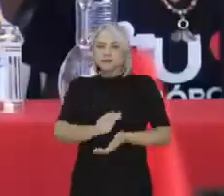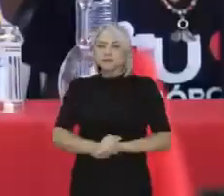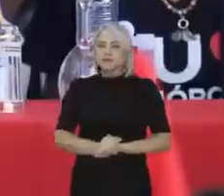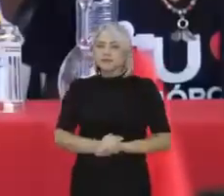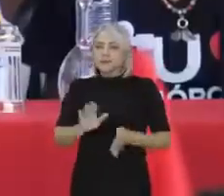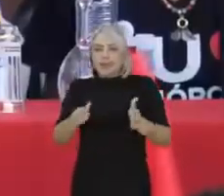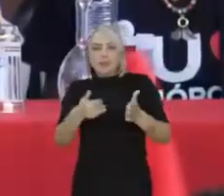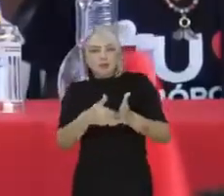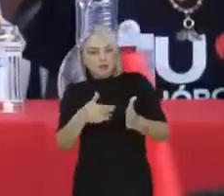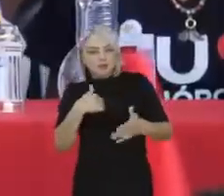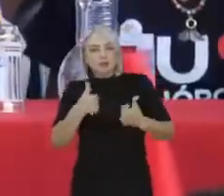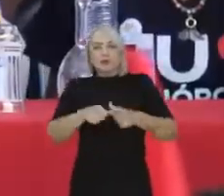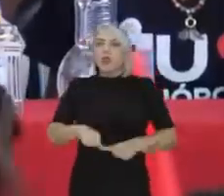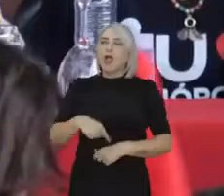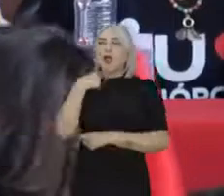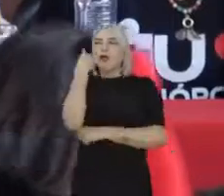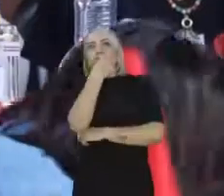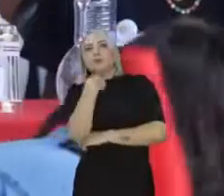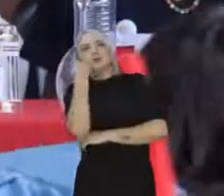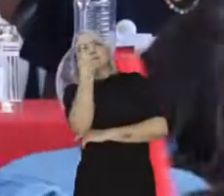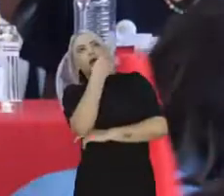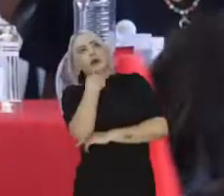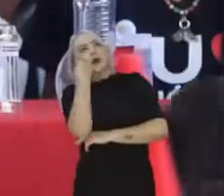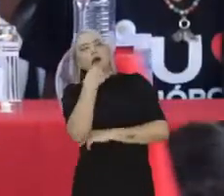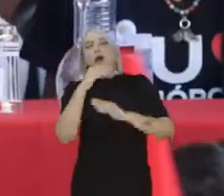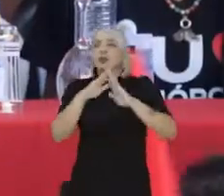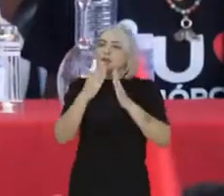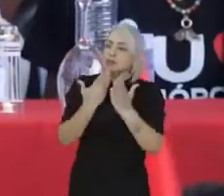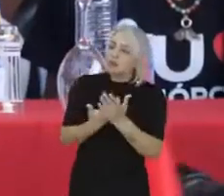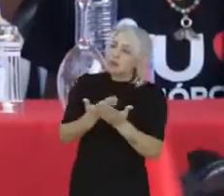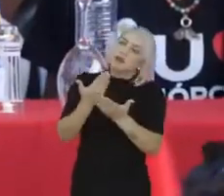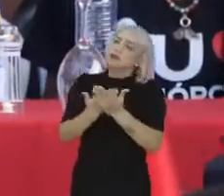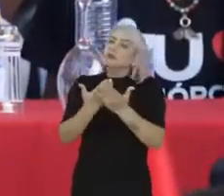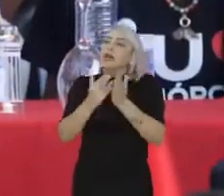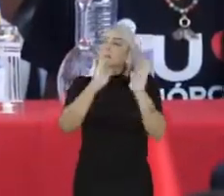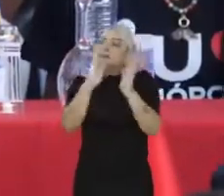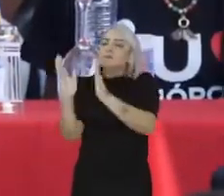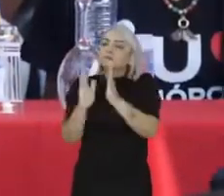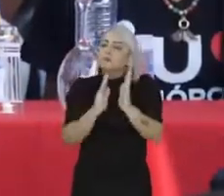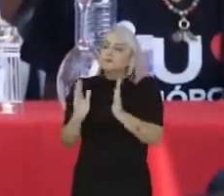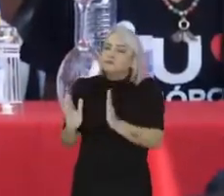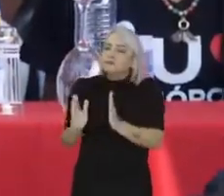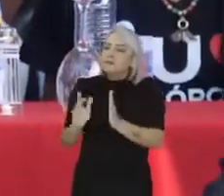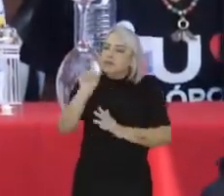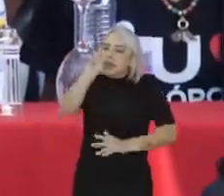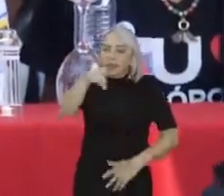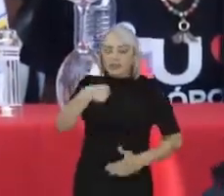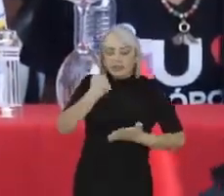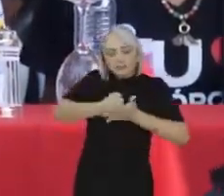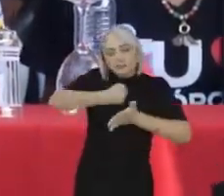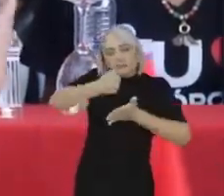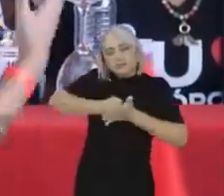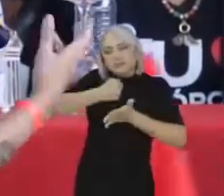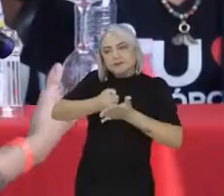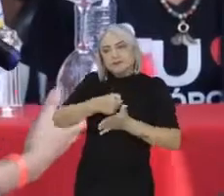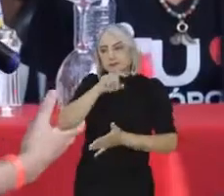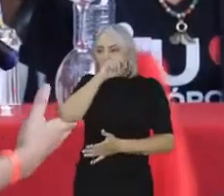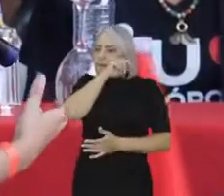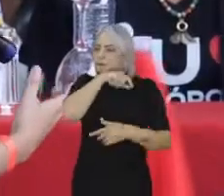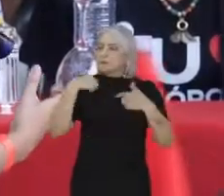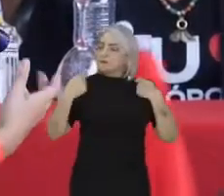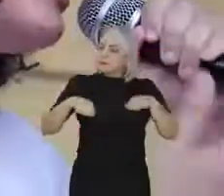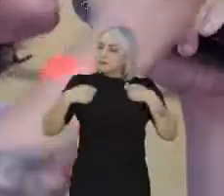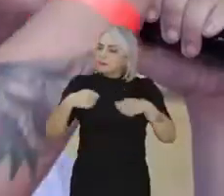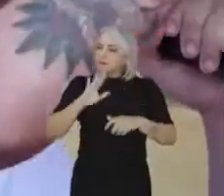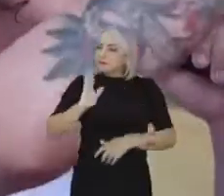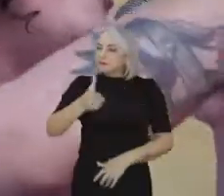ficar horas e horas a mais na escola para estudar na biblioteca. É essa luta, a gente precisa, a gente já tem isso